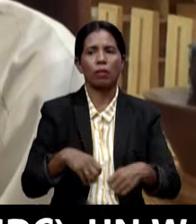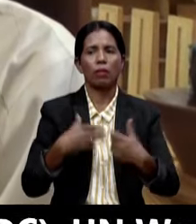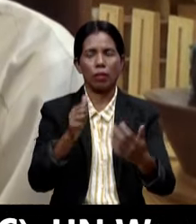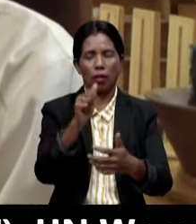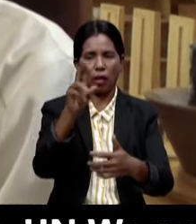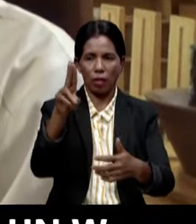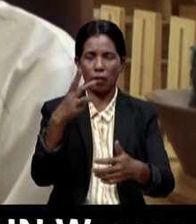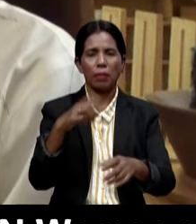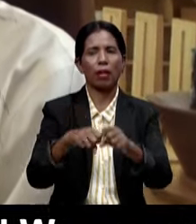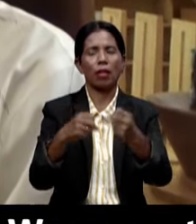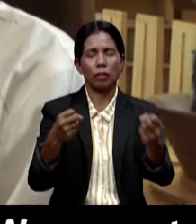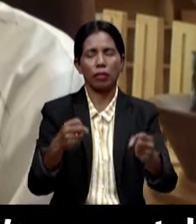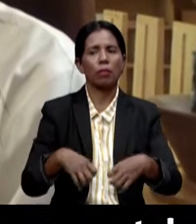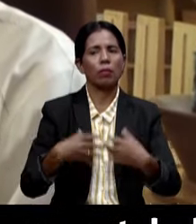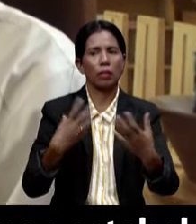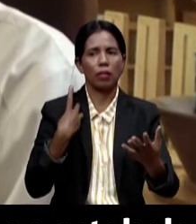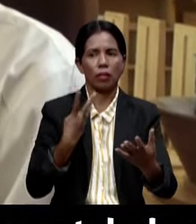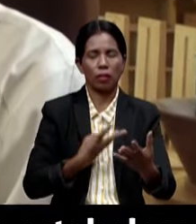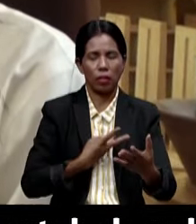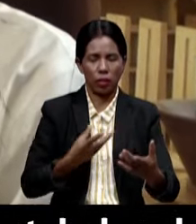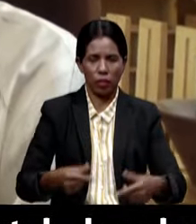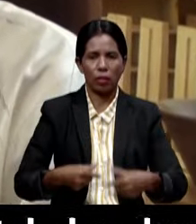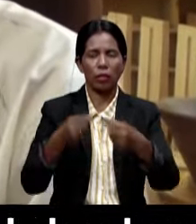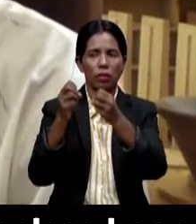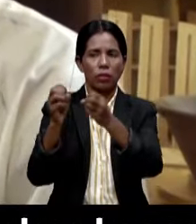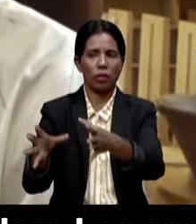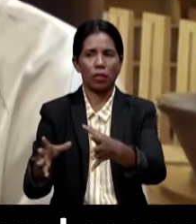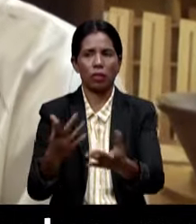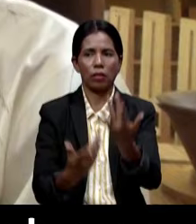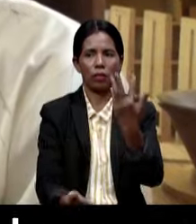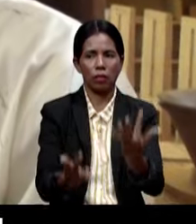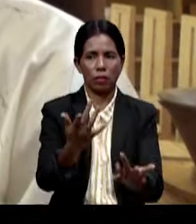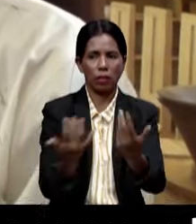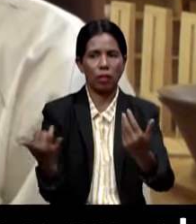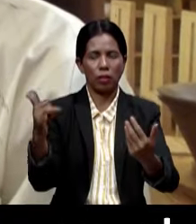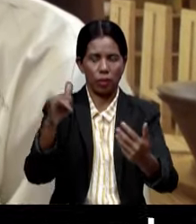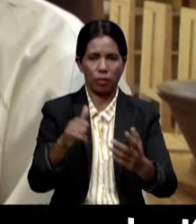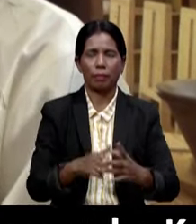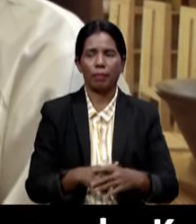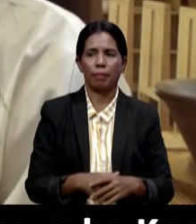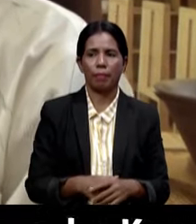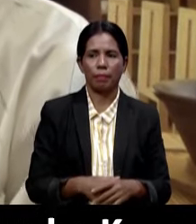tomar a solução para a itania suno ai e sira na vela para a sua